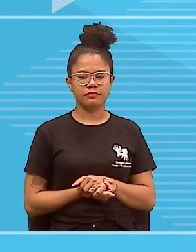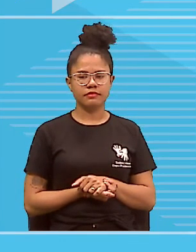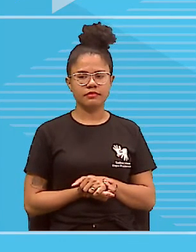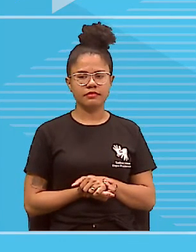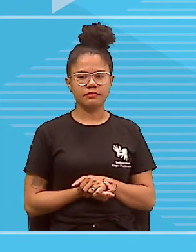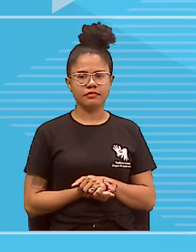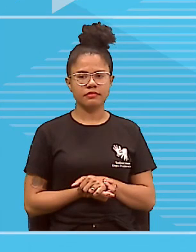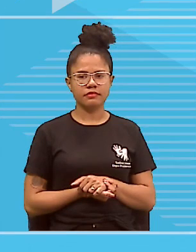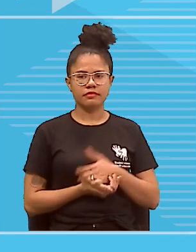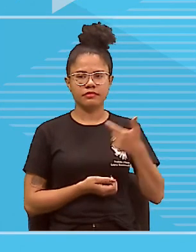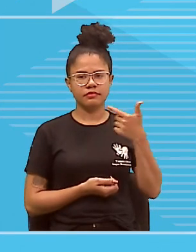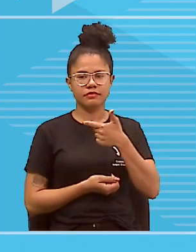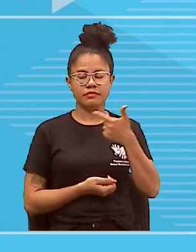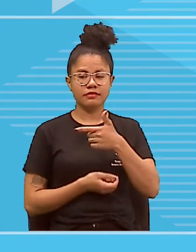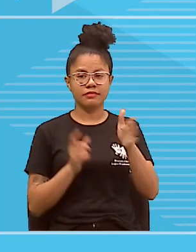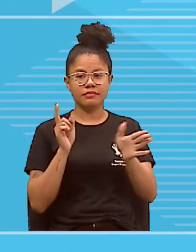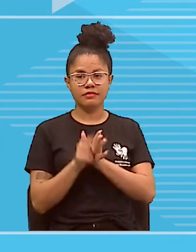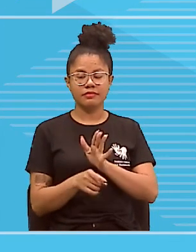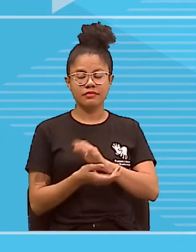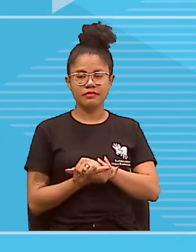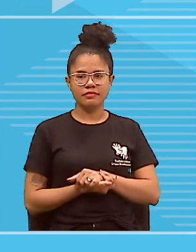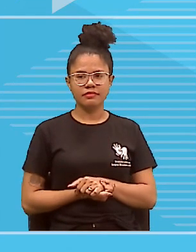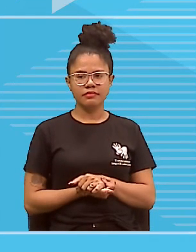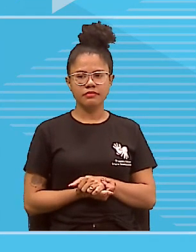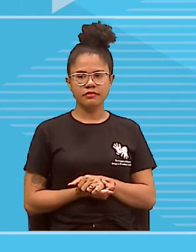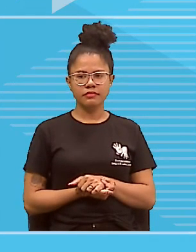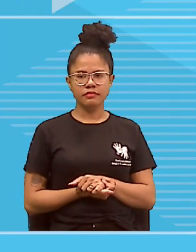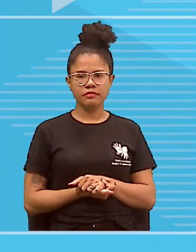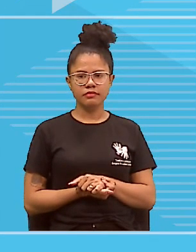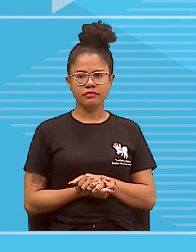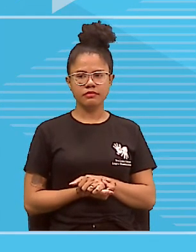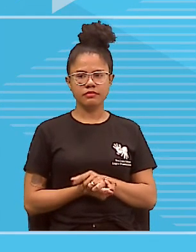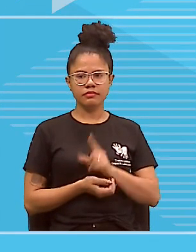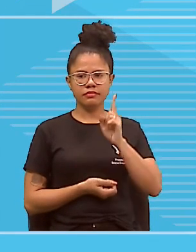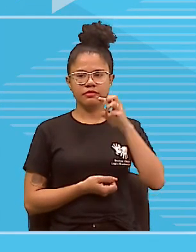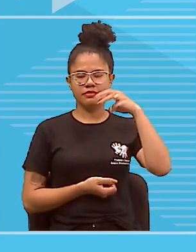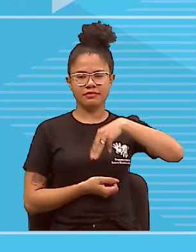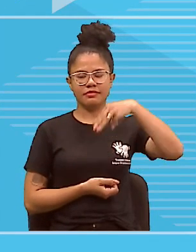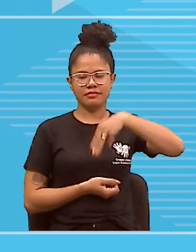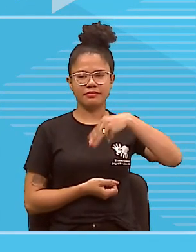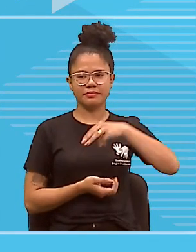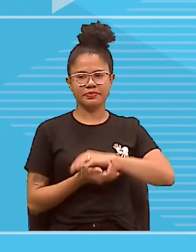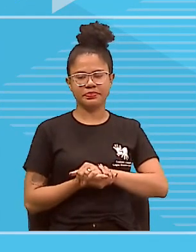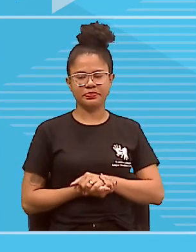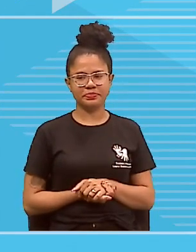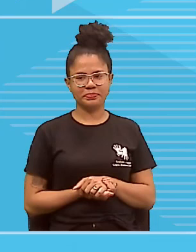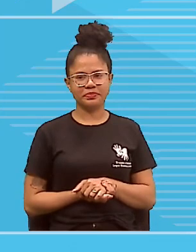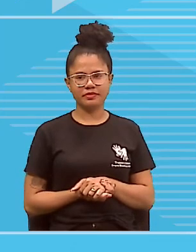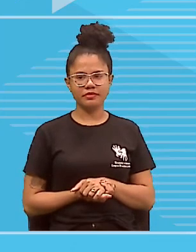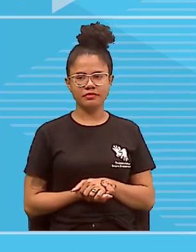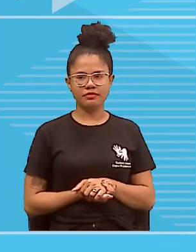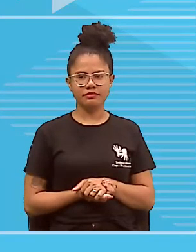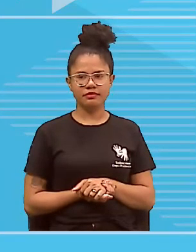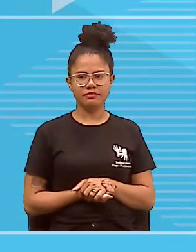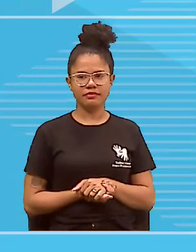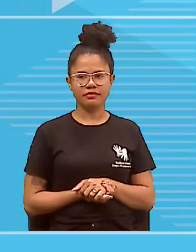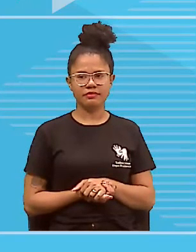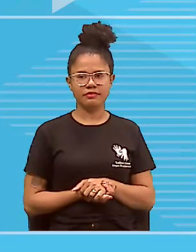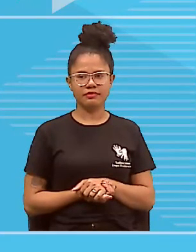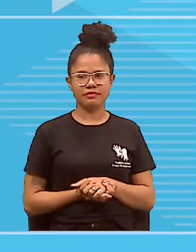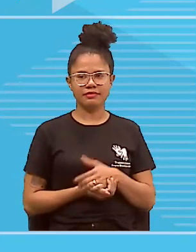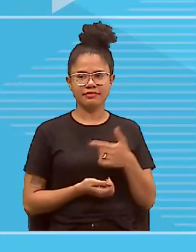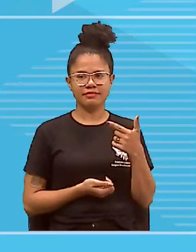vamos lá para a segunda questão vou te dar um minutinho agora para a segunda